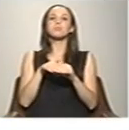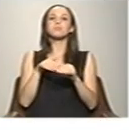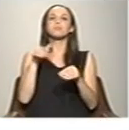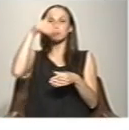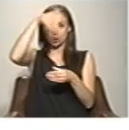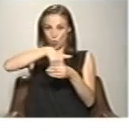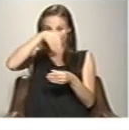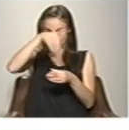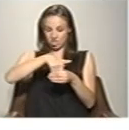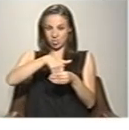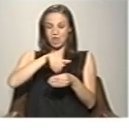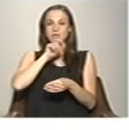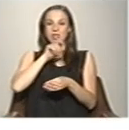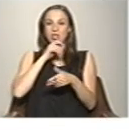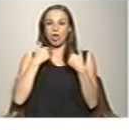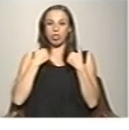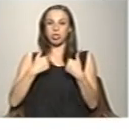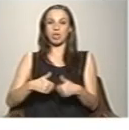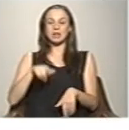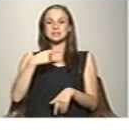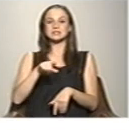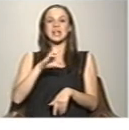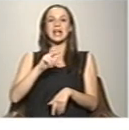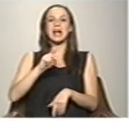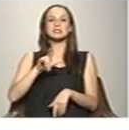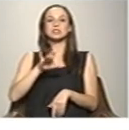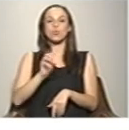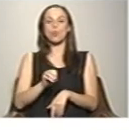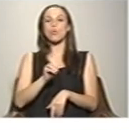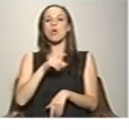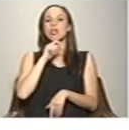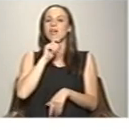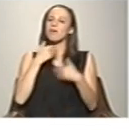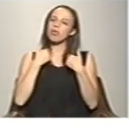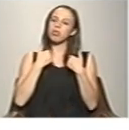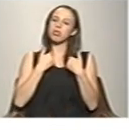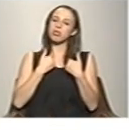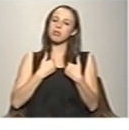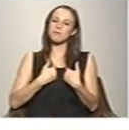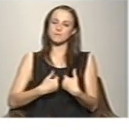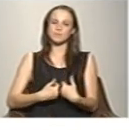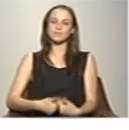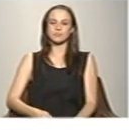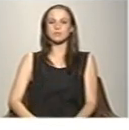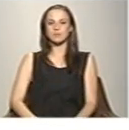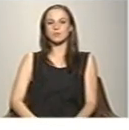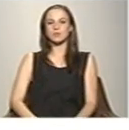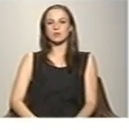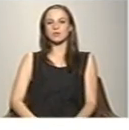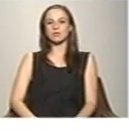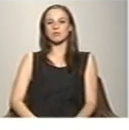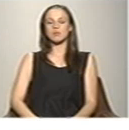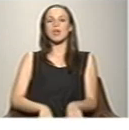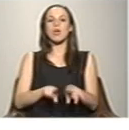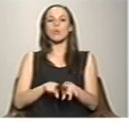tal efeito relaxante. Como é rica em cálcio, potencia o efeito também relaxante. Portanto, há uma potenciação. Estas são umas combinações que